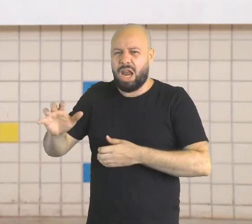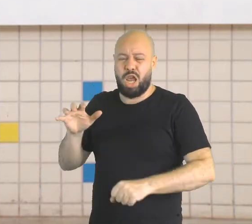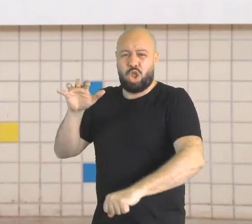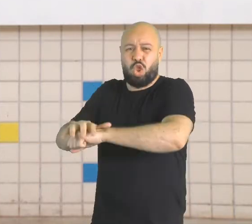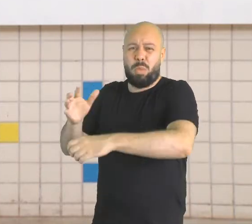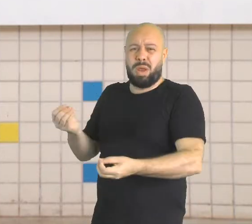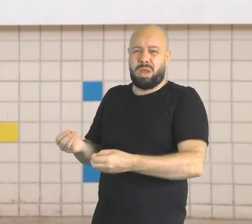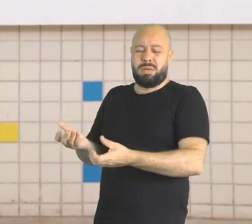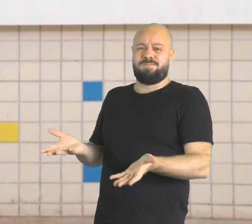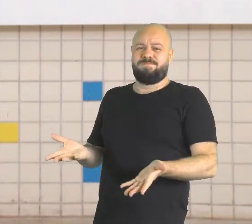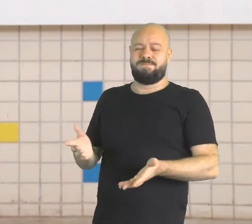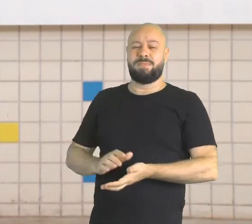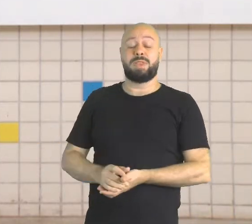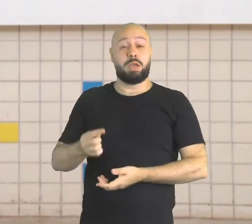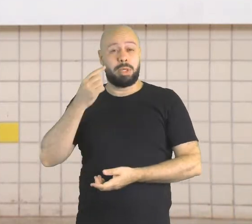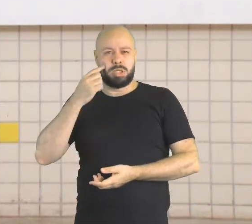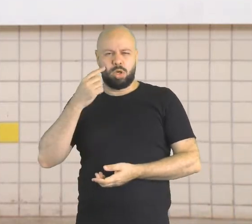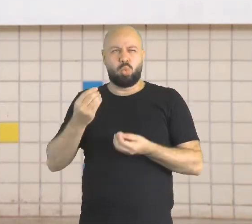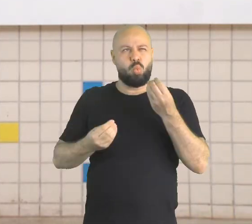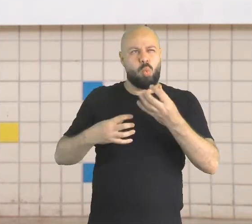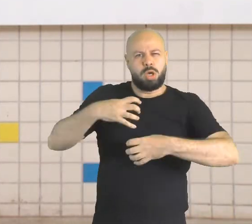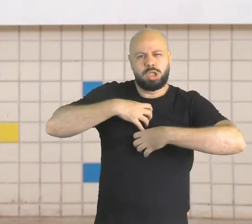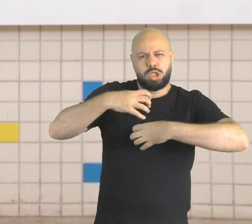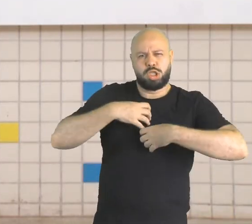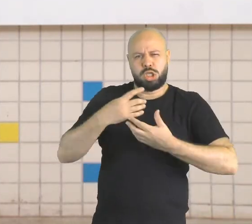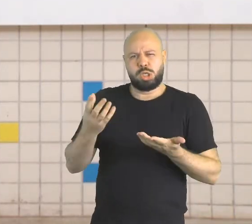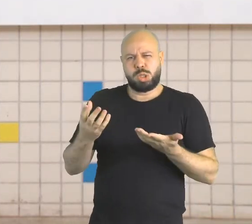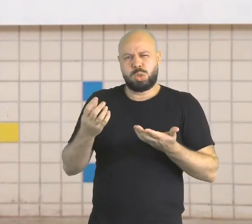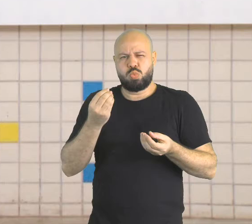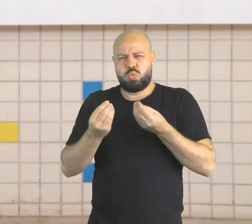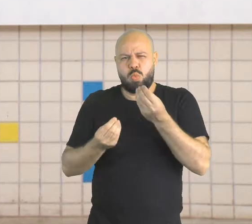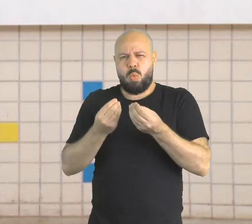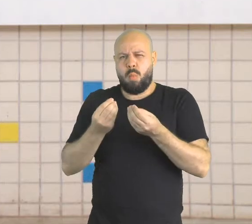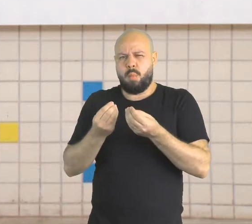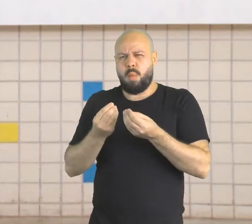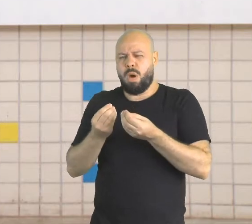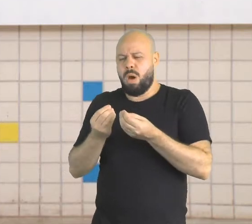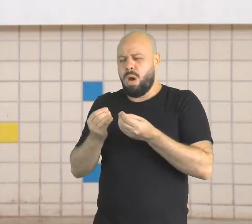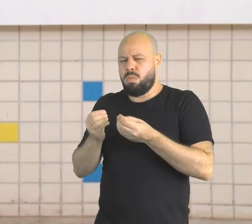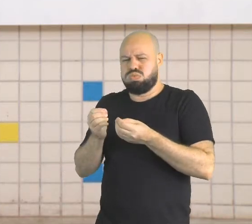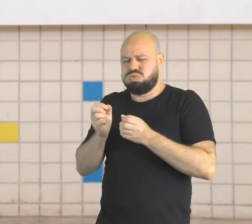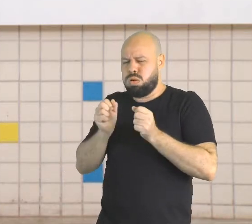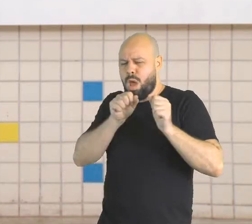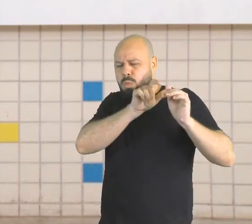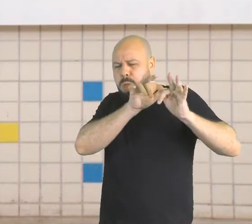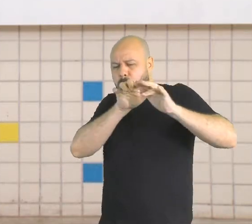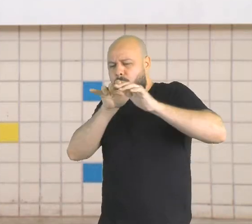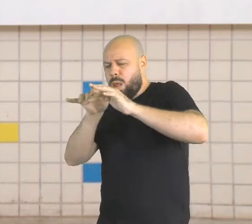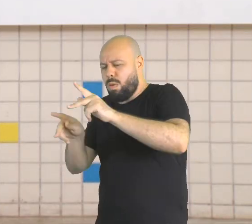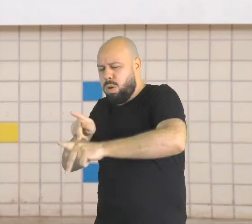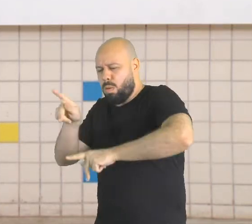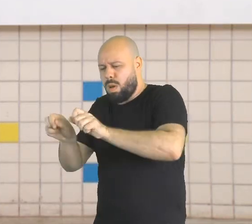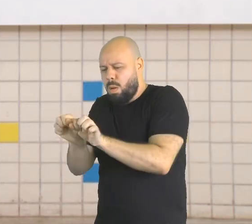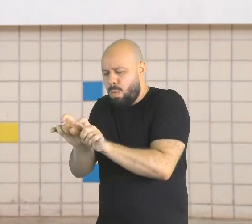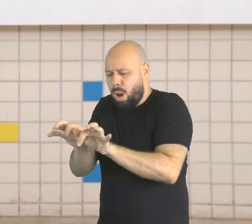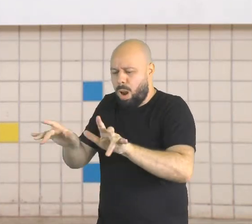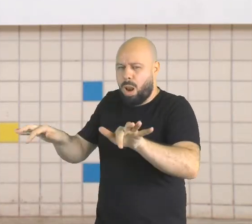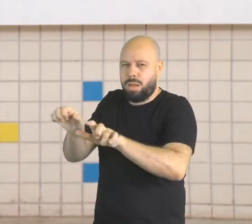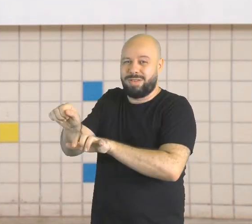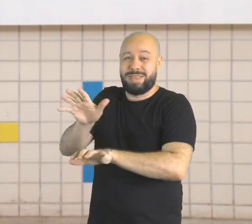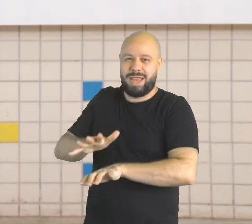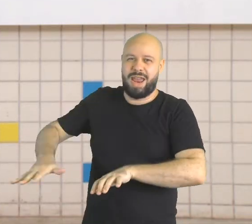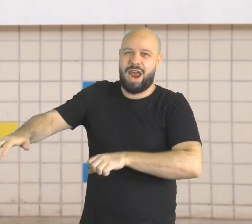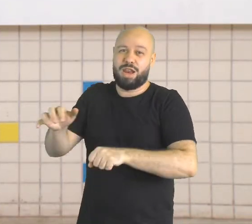certo? Então, ele vai procurar uma maneira, certo, de colonizar aquela colônia portuguesa, que no caso